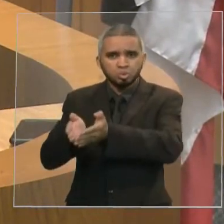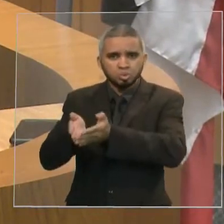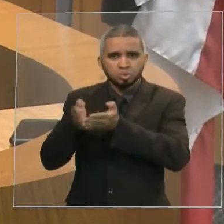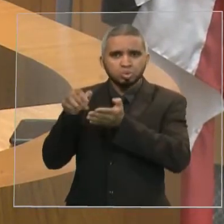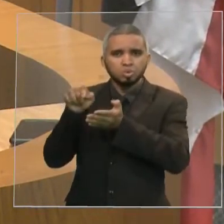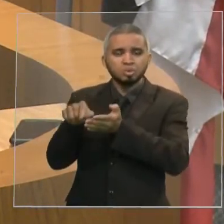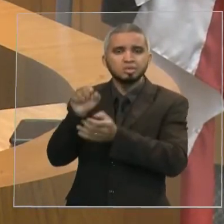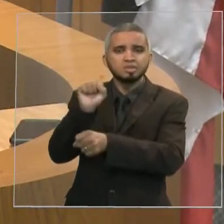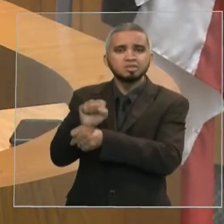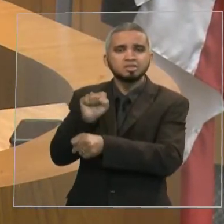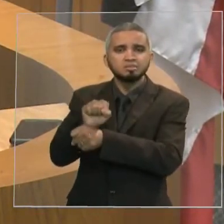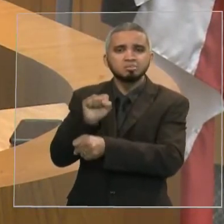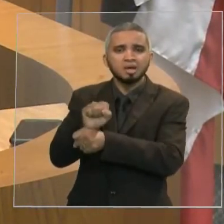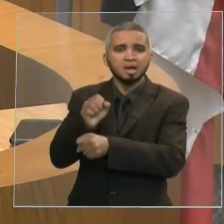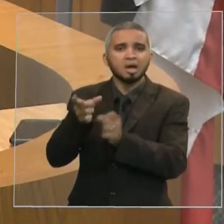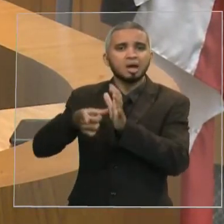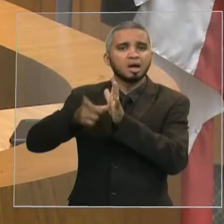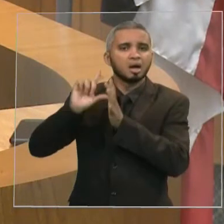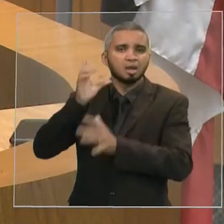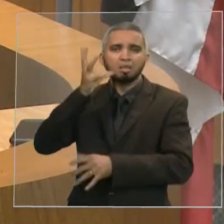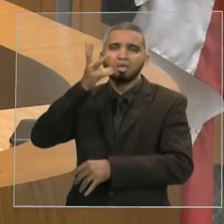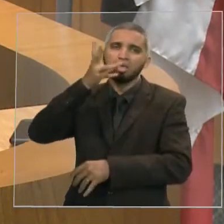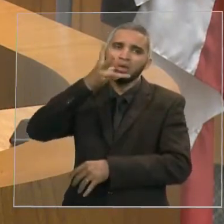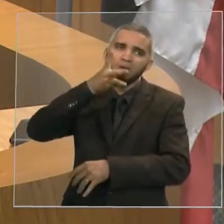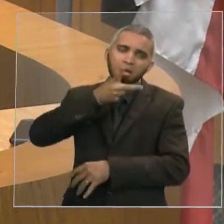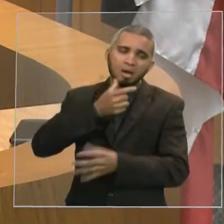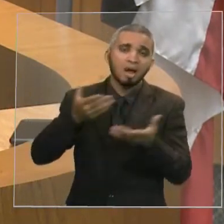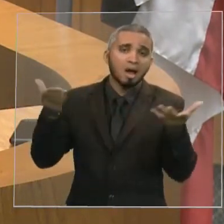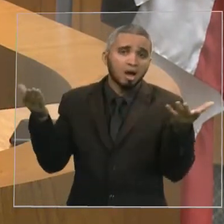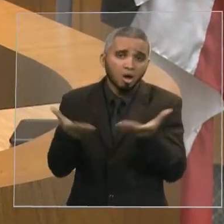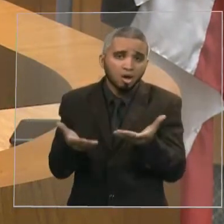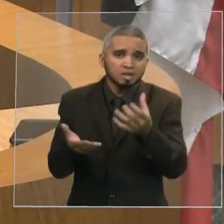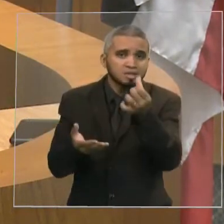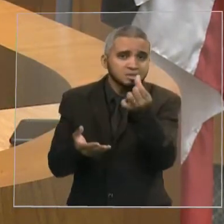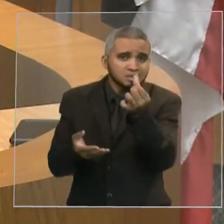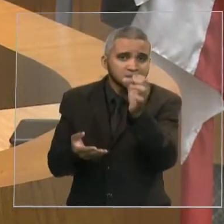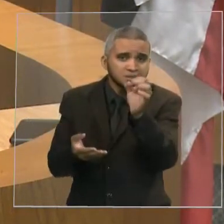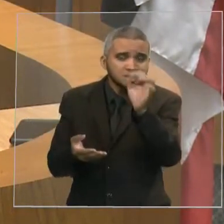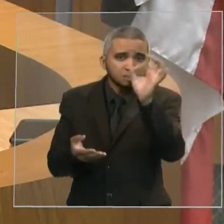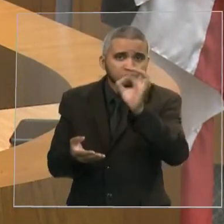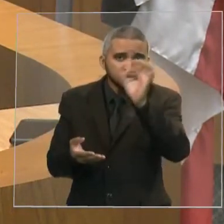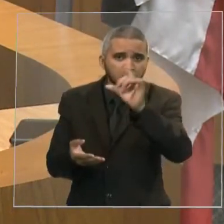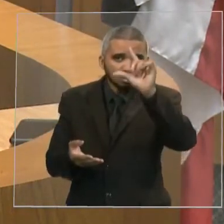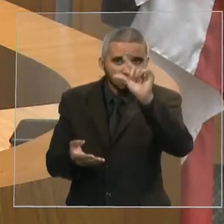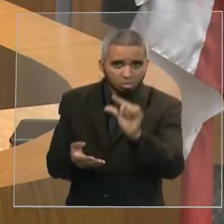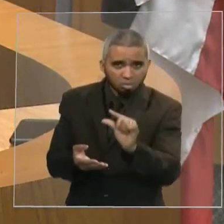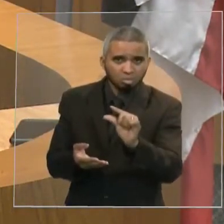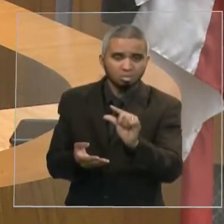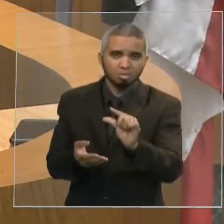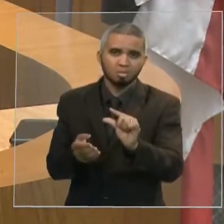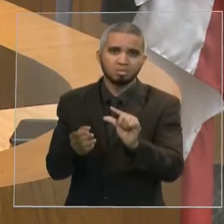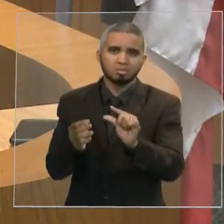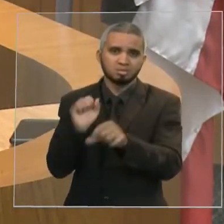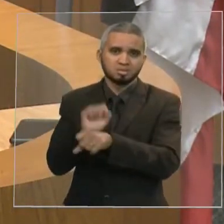60%. Teve uma redução no custo de suspensão de bônus de 1,5 milhão.